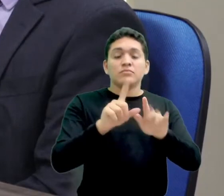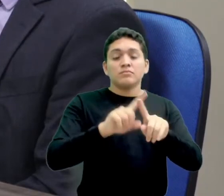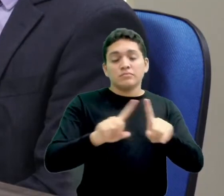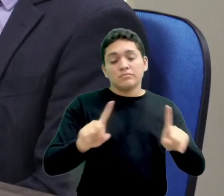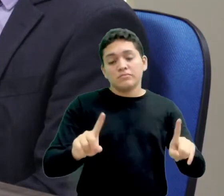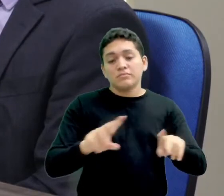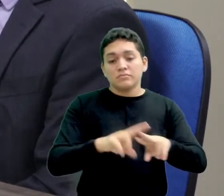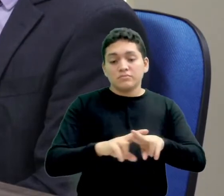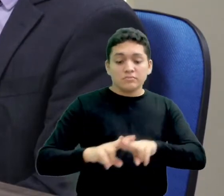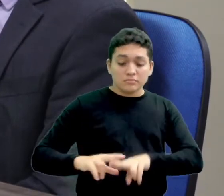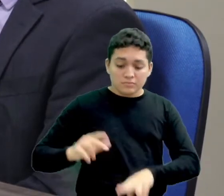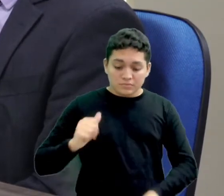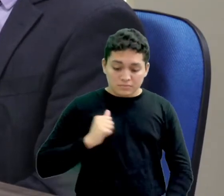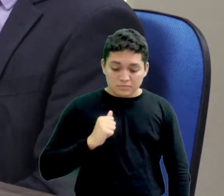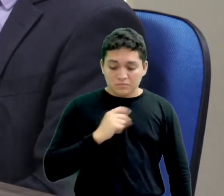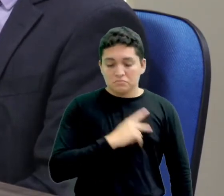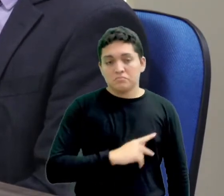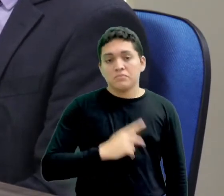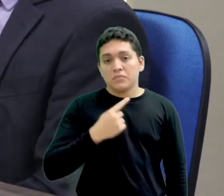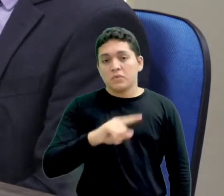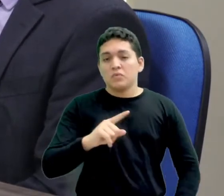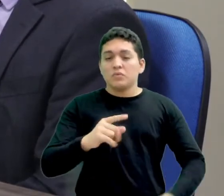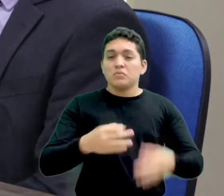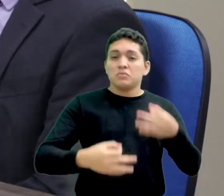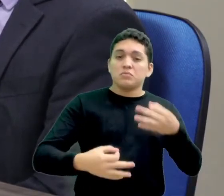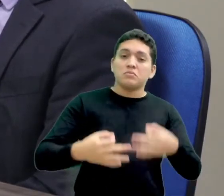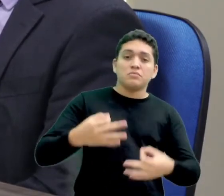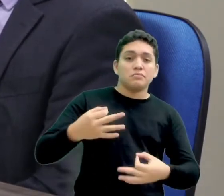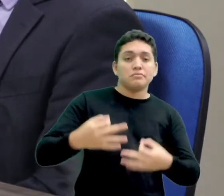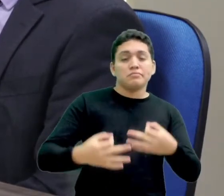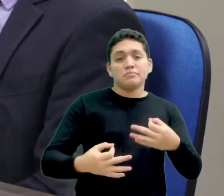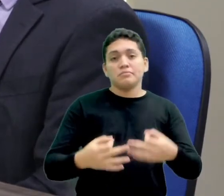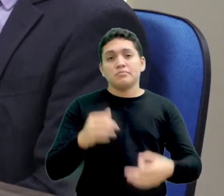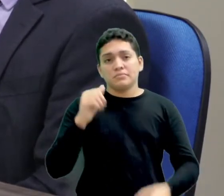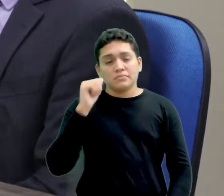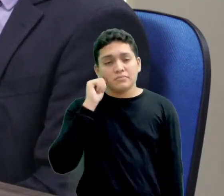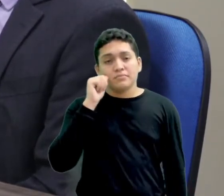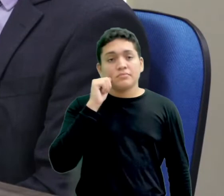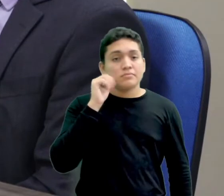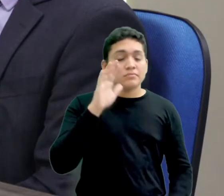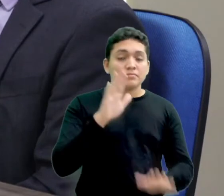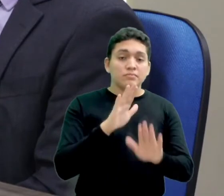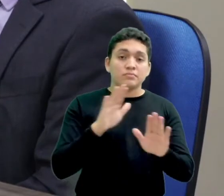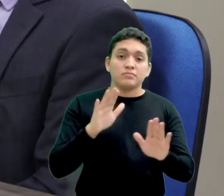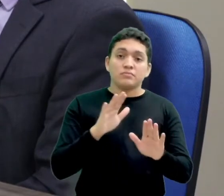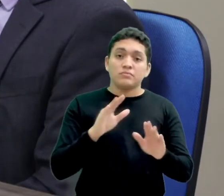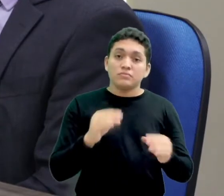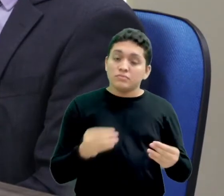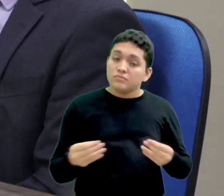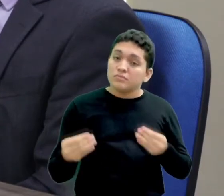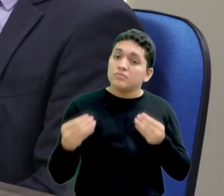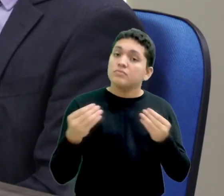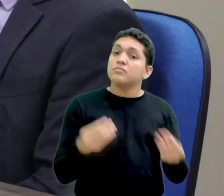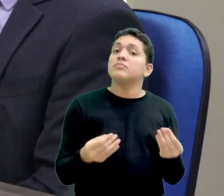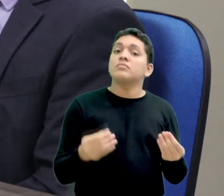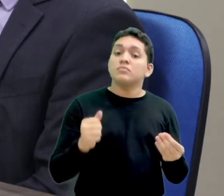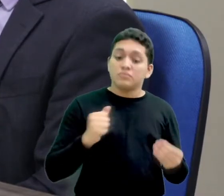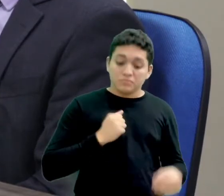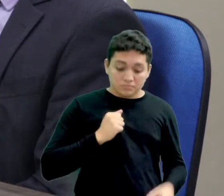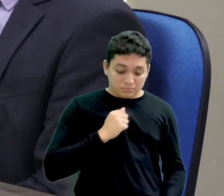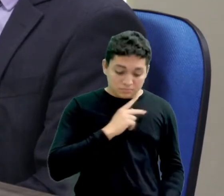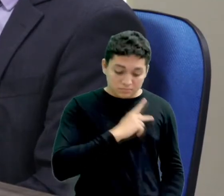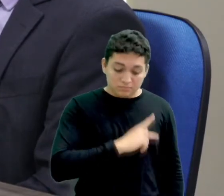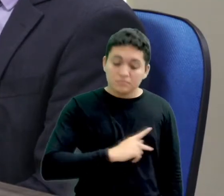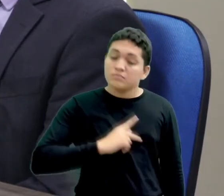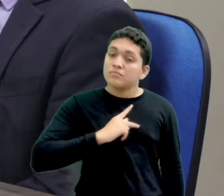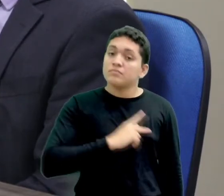não foi para um tribunal, né? Ele não foi para um juizado daquela época, não. Ele trouxe a questão para os apóstolos, para